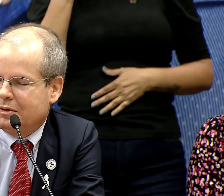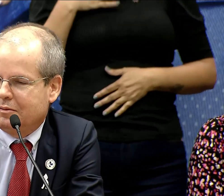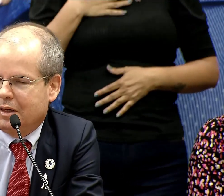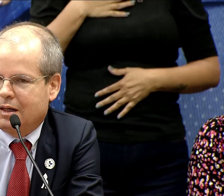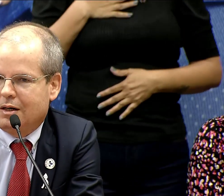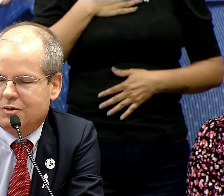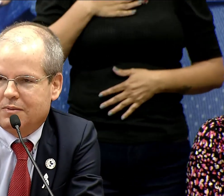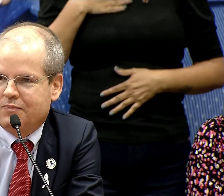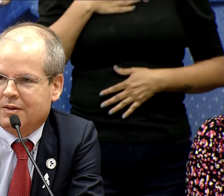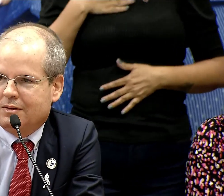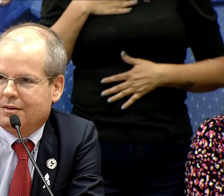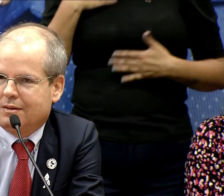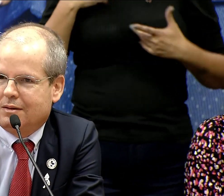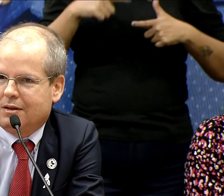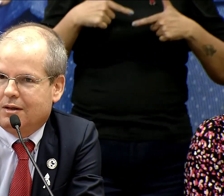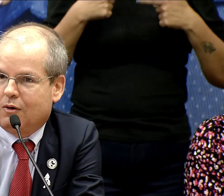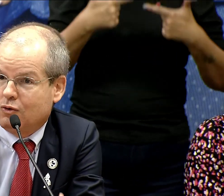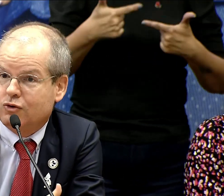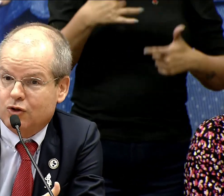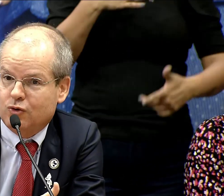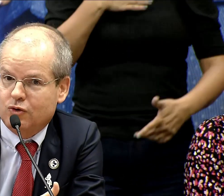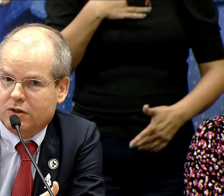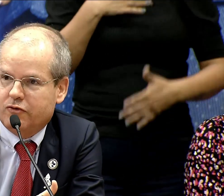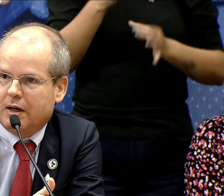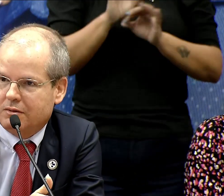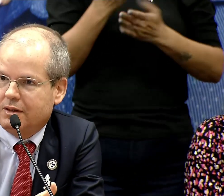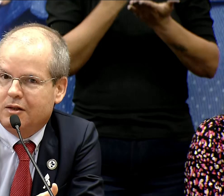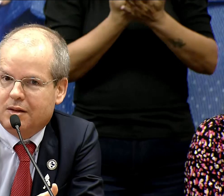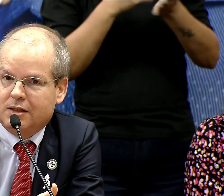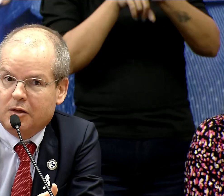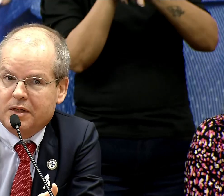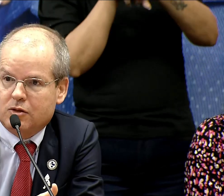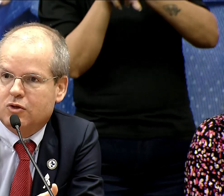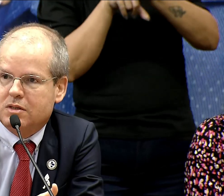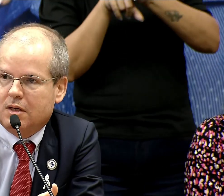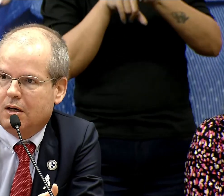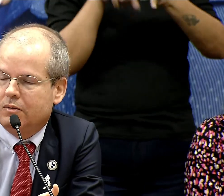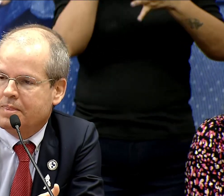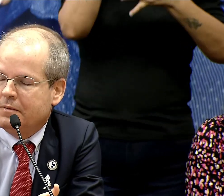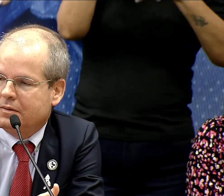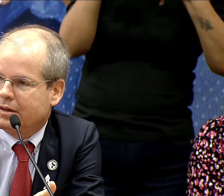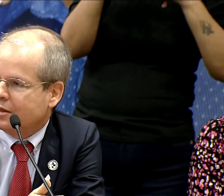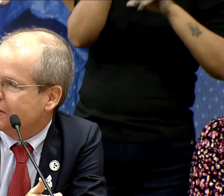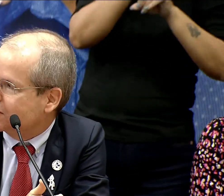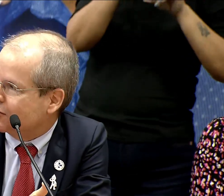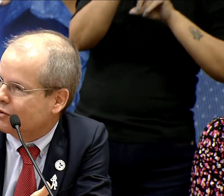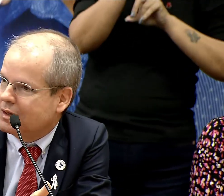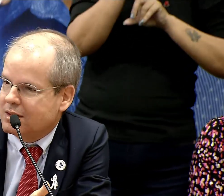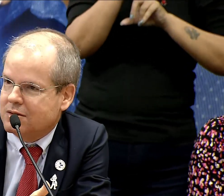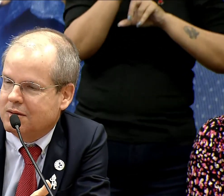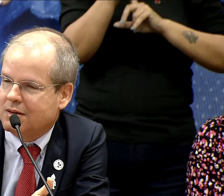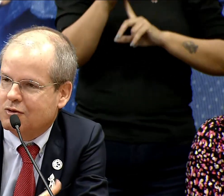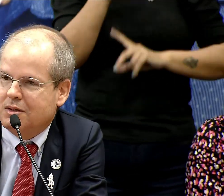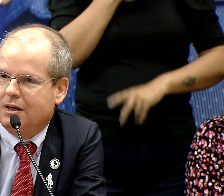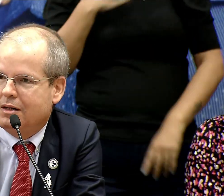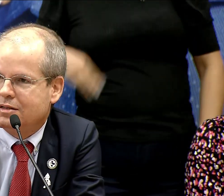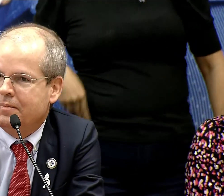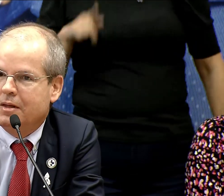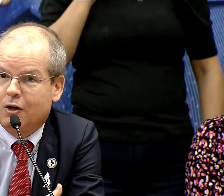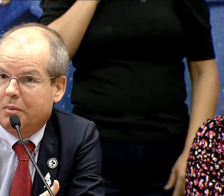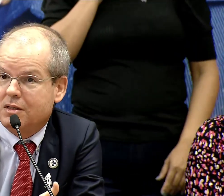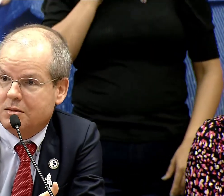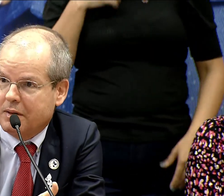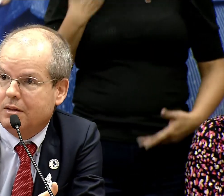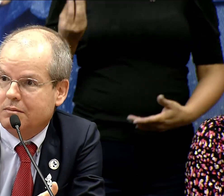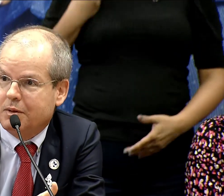tenho pela causa, né, alguns dos estudos que falam da determinação social, né, que a ministra citou em relação ao SIDAX,